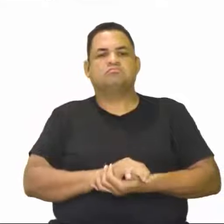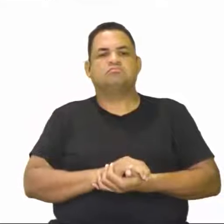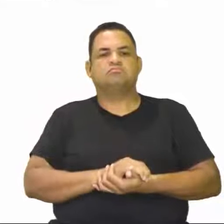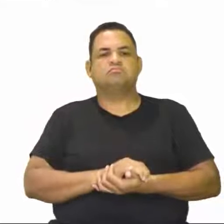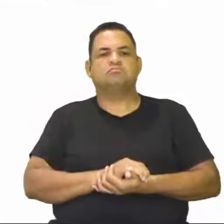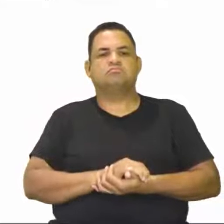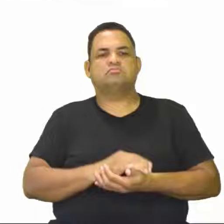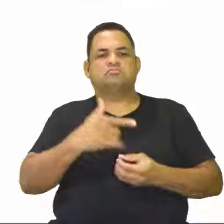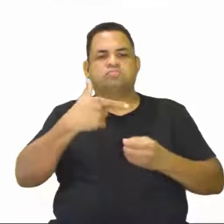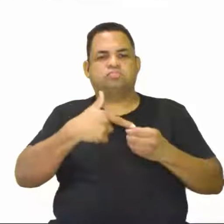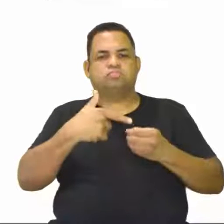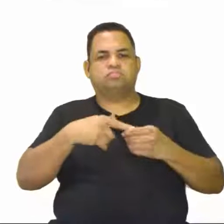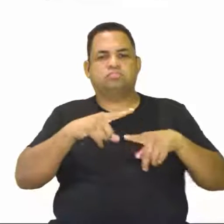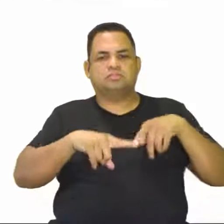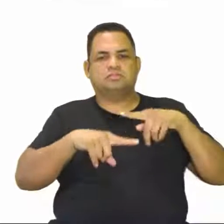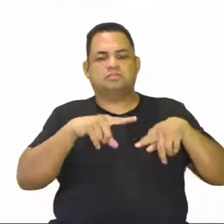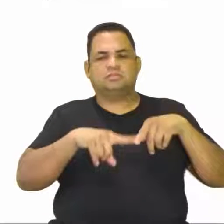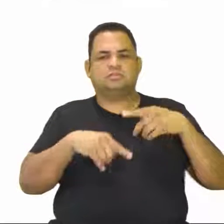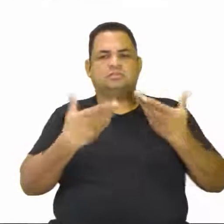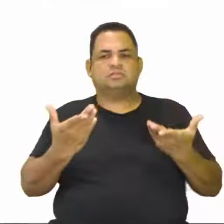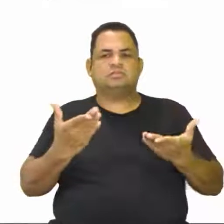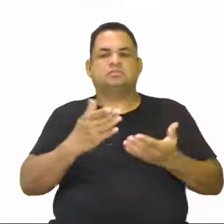o combustível é um material